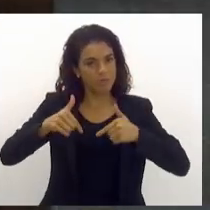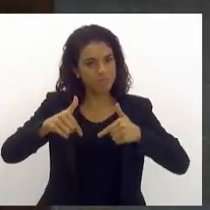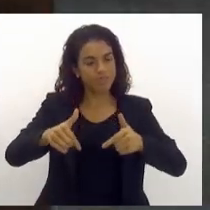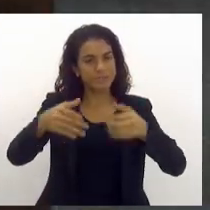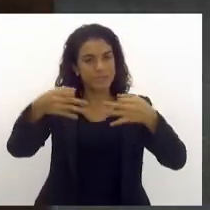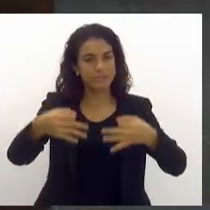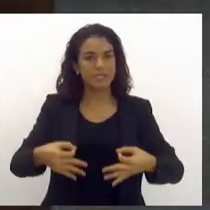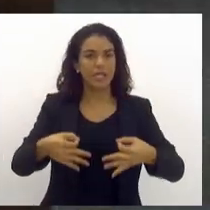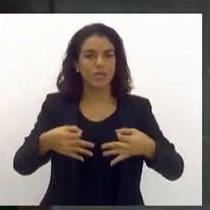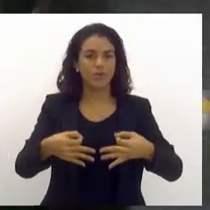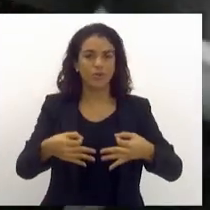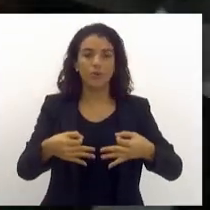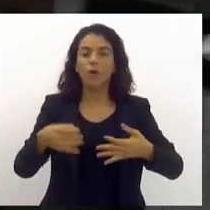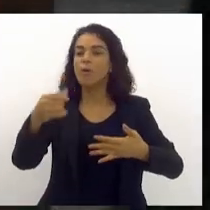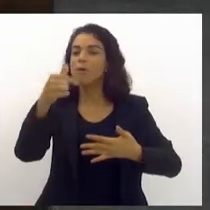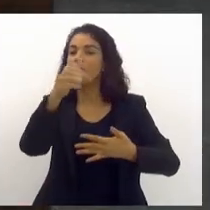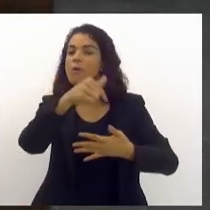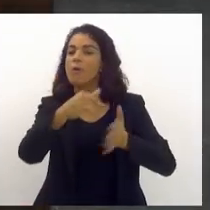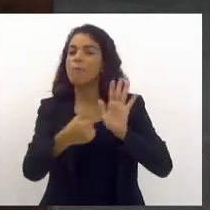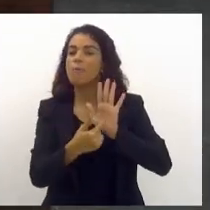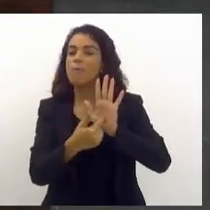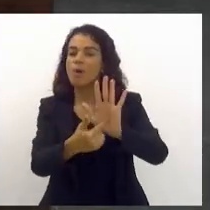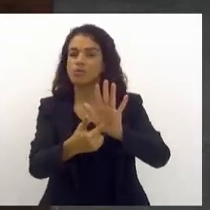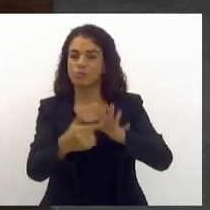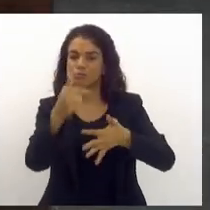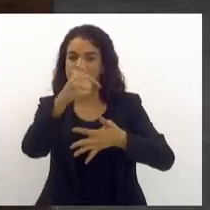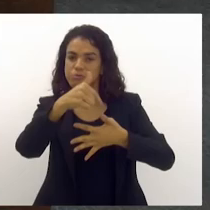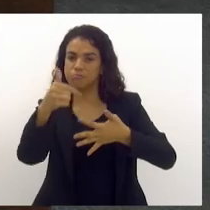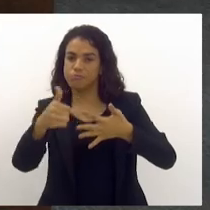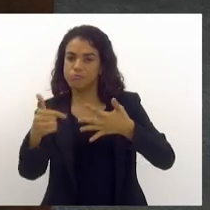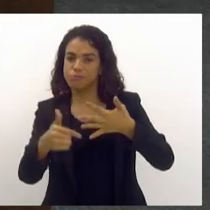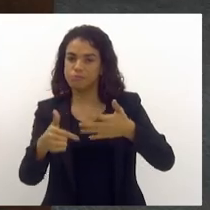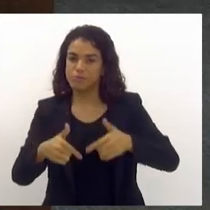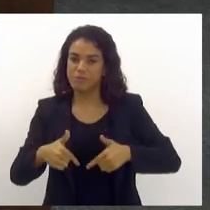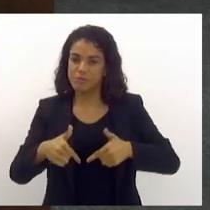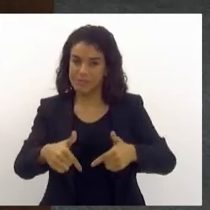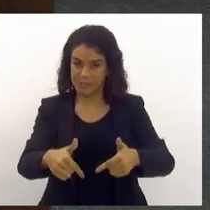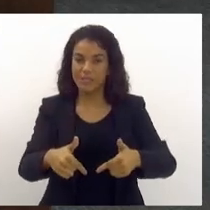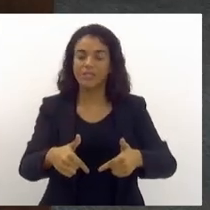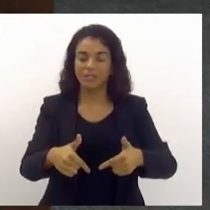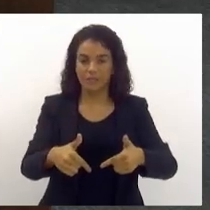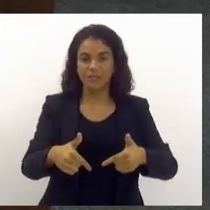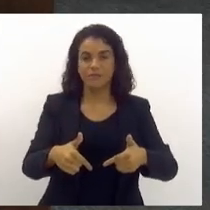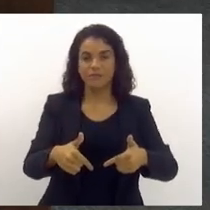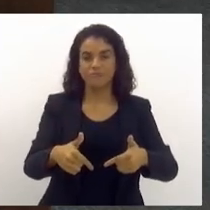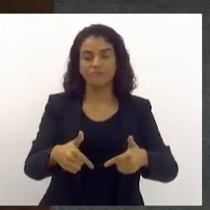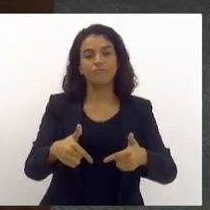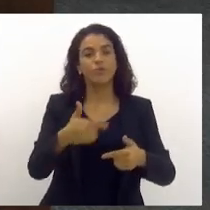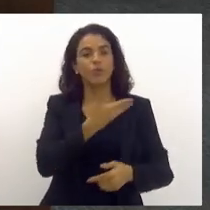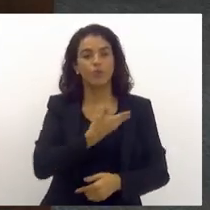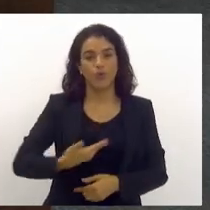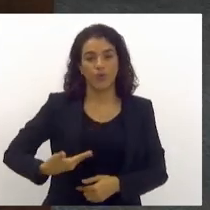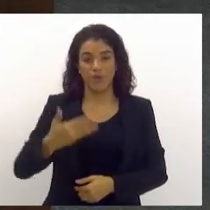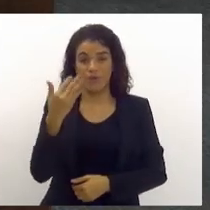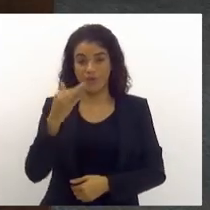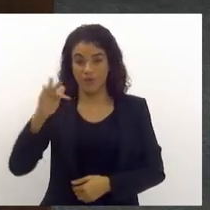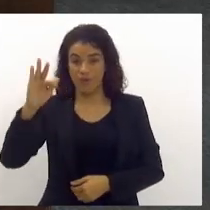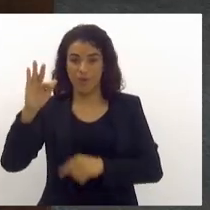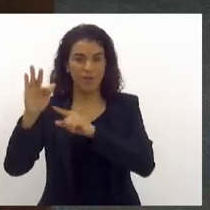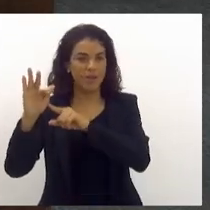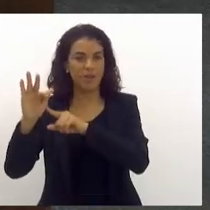apontaram a iniciativa, reconheceram a iniciativa do governo federal